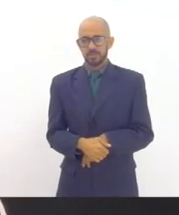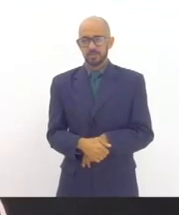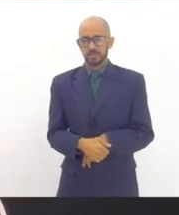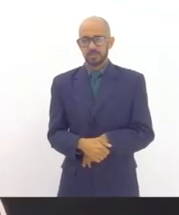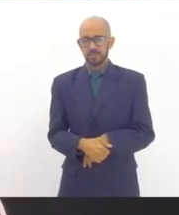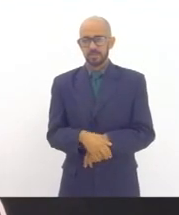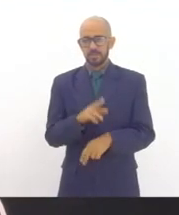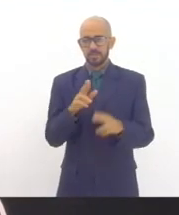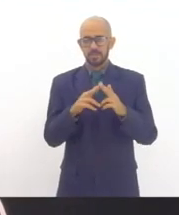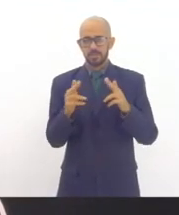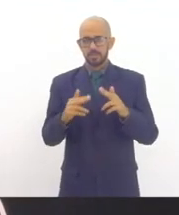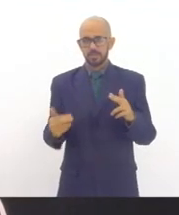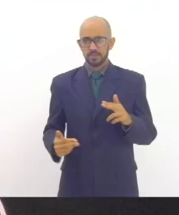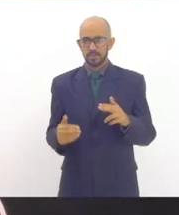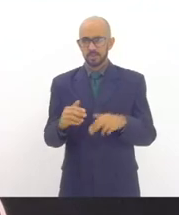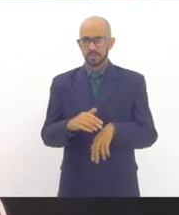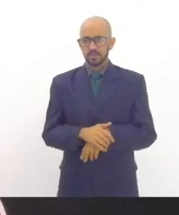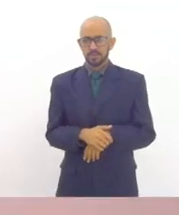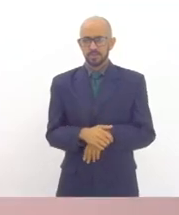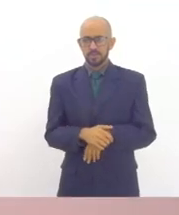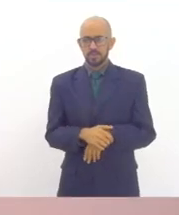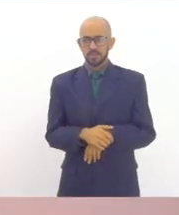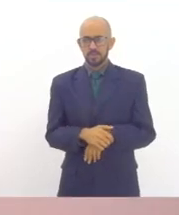na UFRJ. Bom,